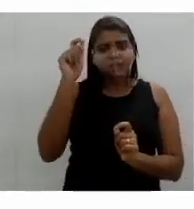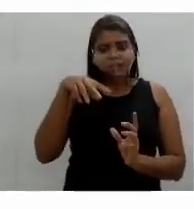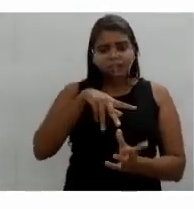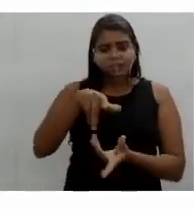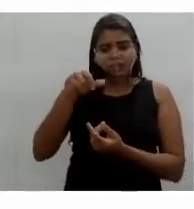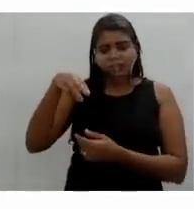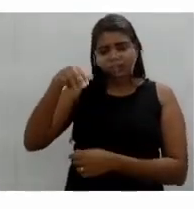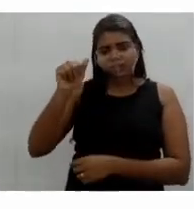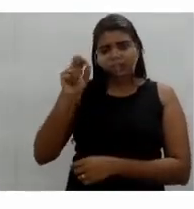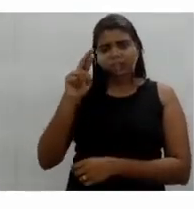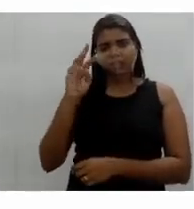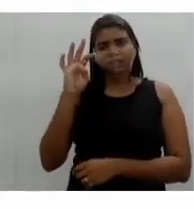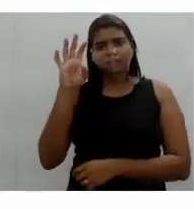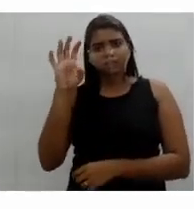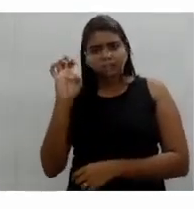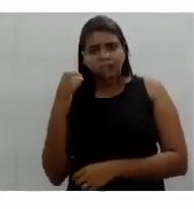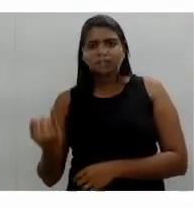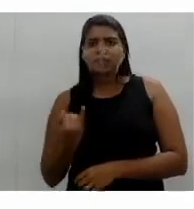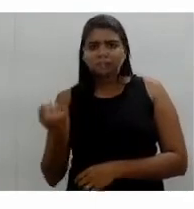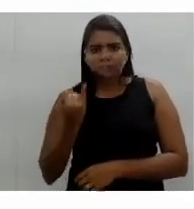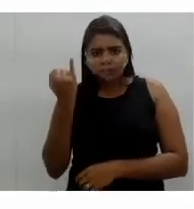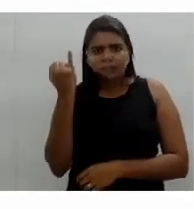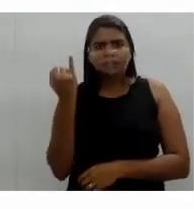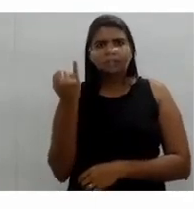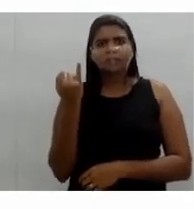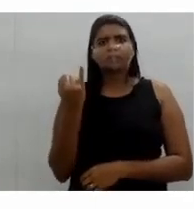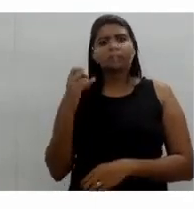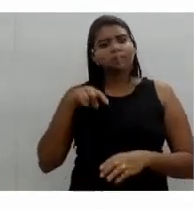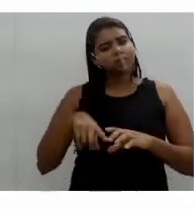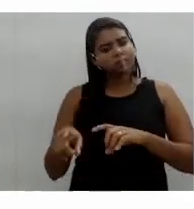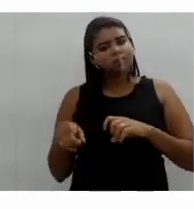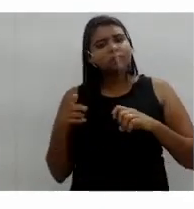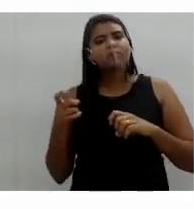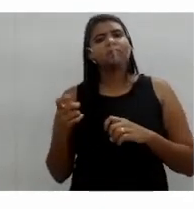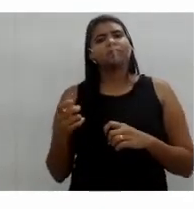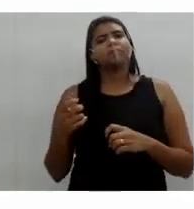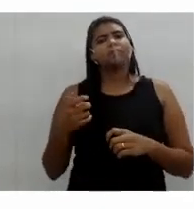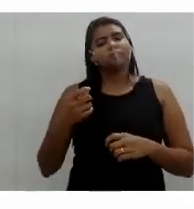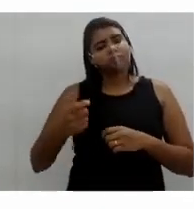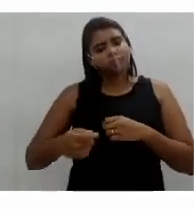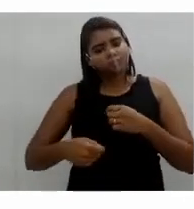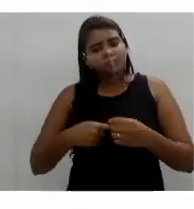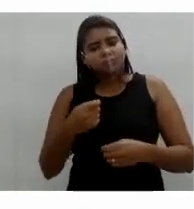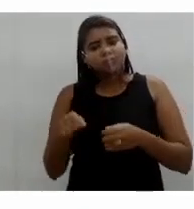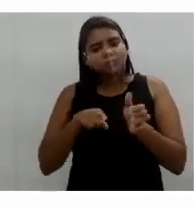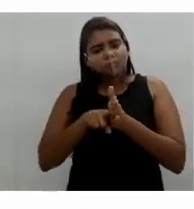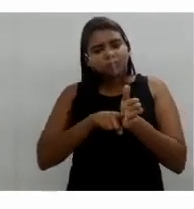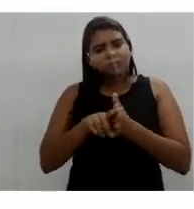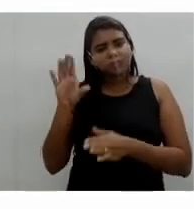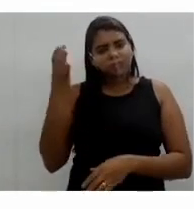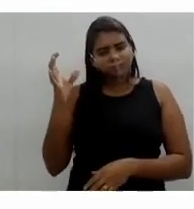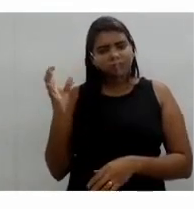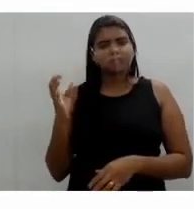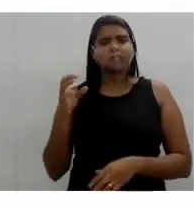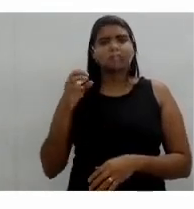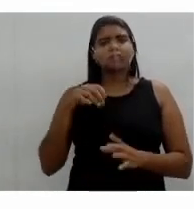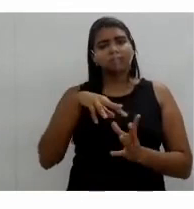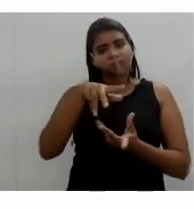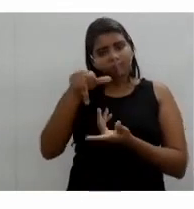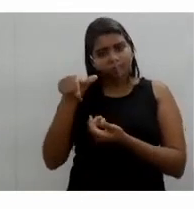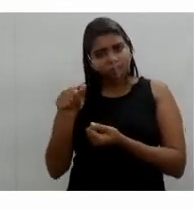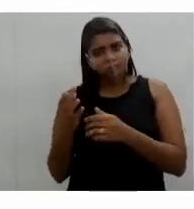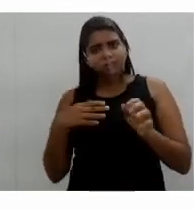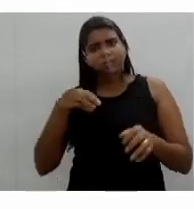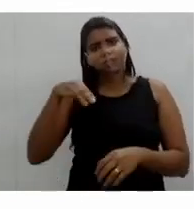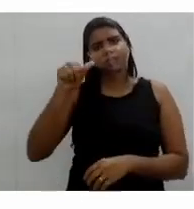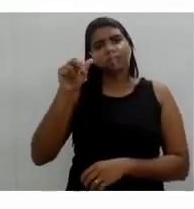um requisito importante para a exploração e para o investimento, né, da pesquisa nesse planeta. E aí a